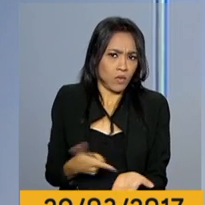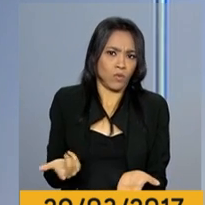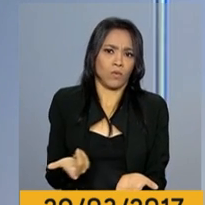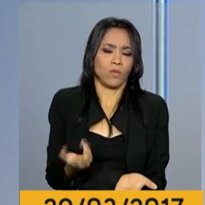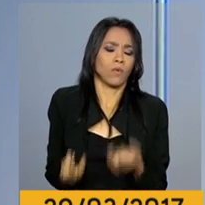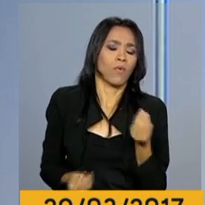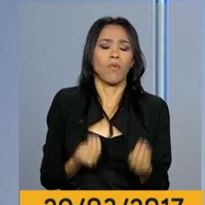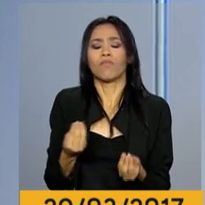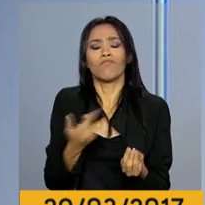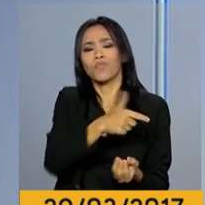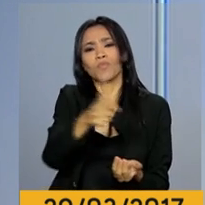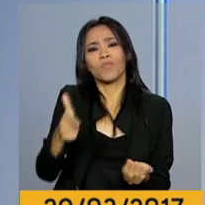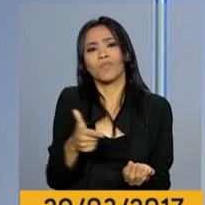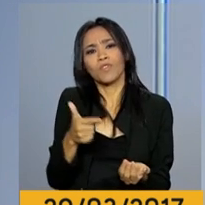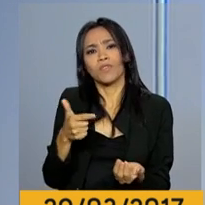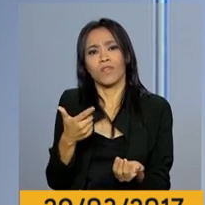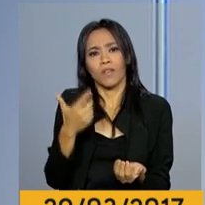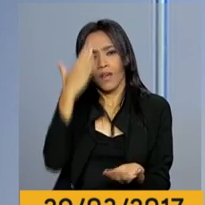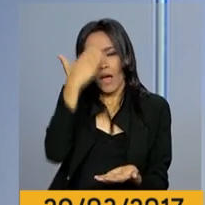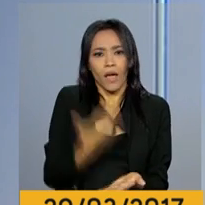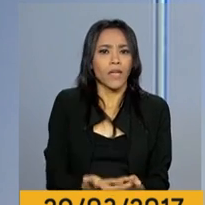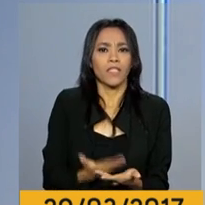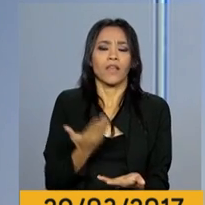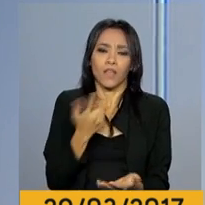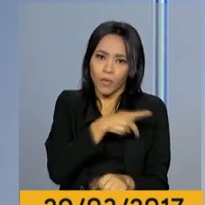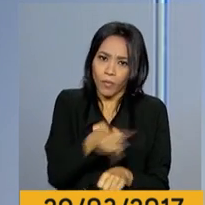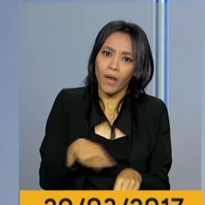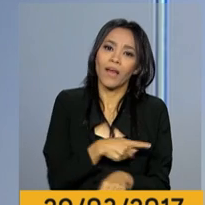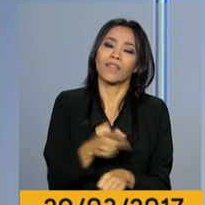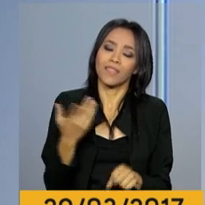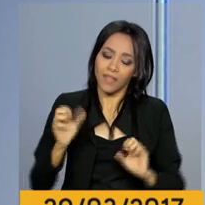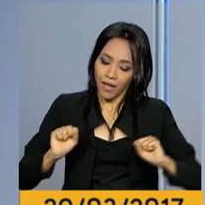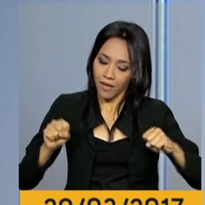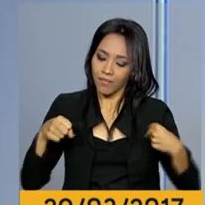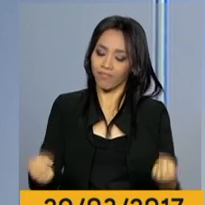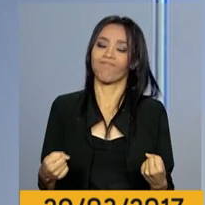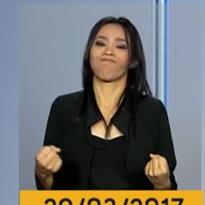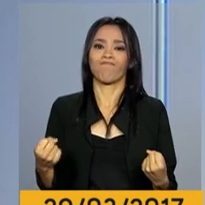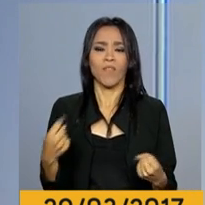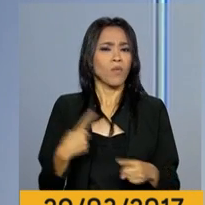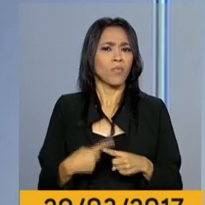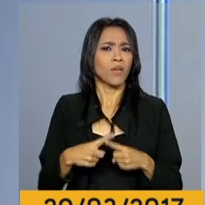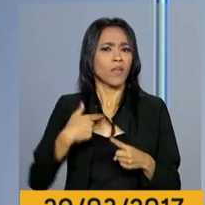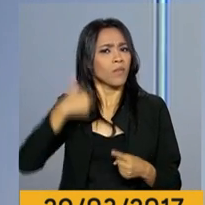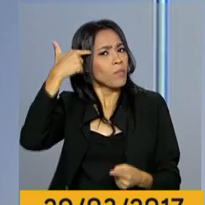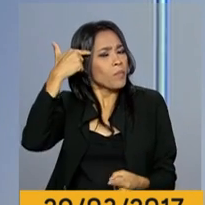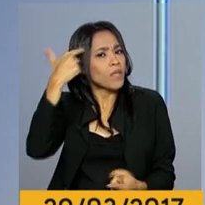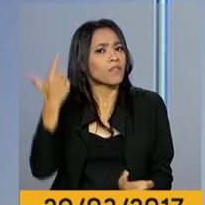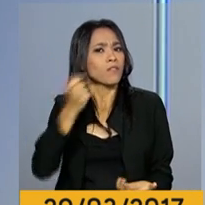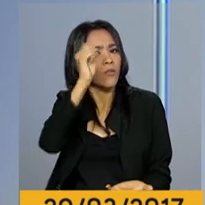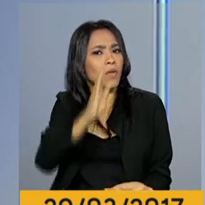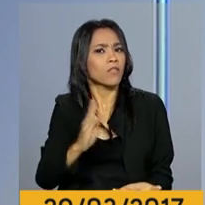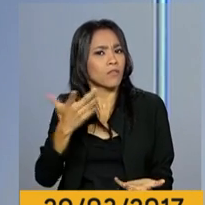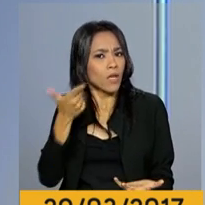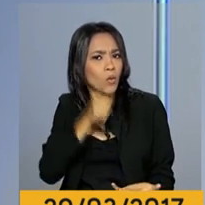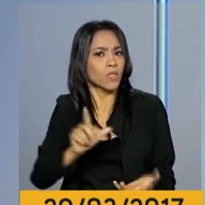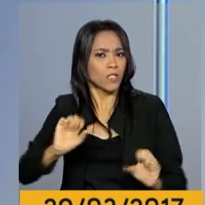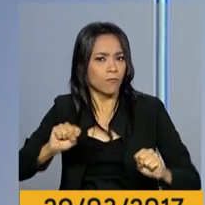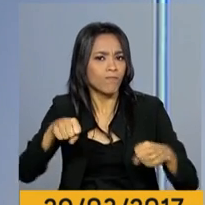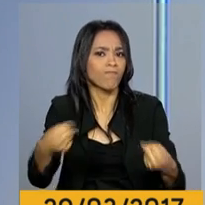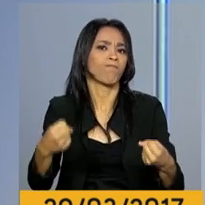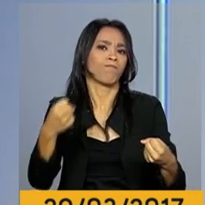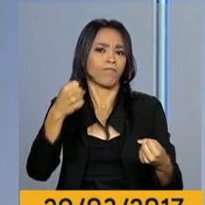teríamos a credibilidade que eu penso que o país está reconquistando o que eu penso que o país está reconquistando muito